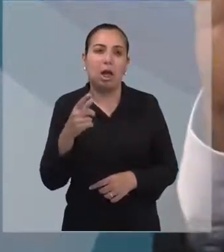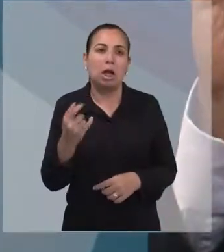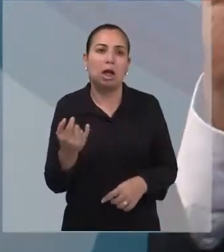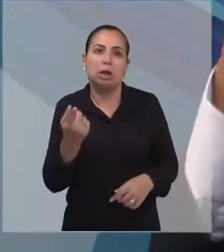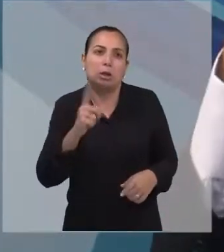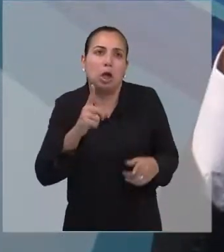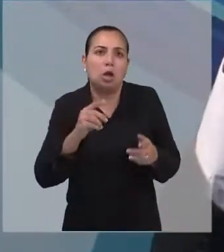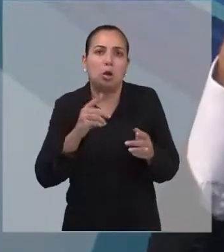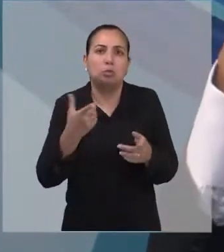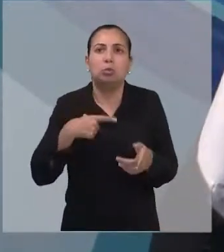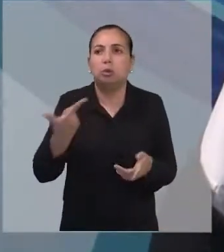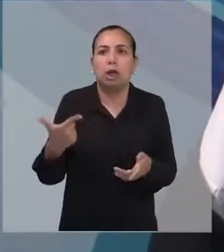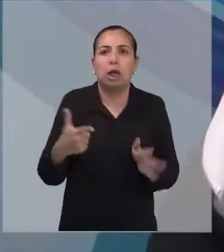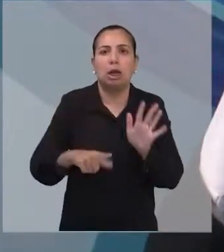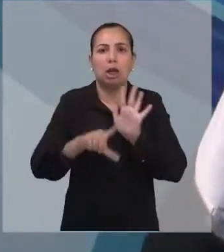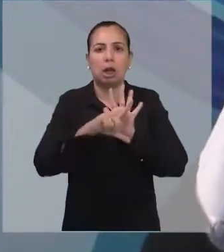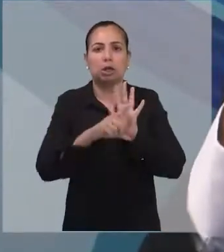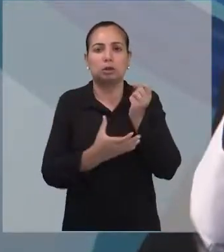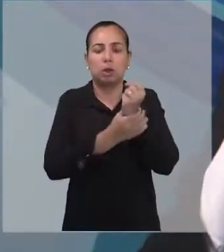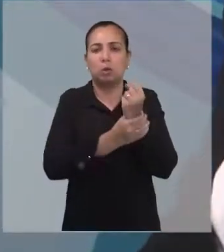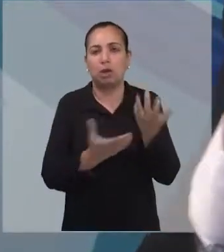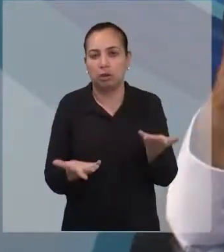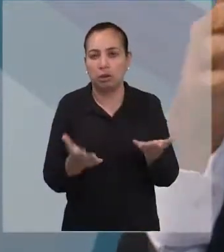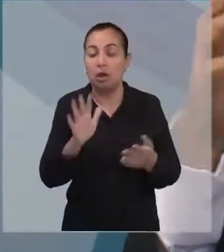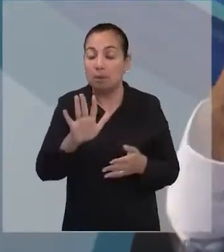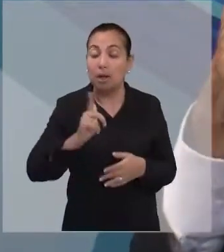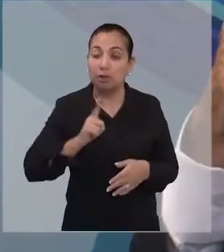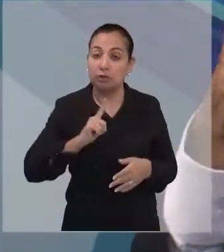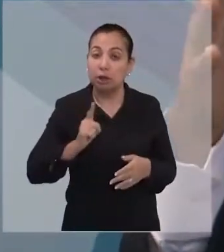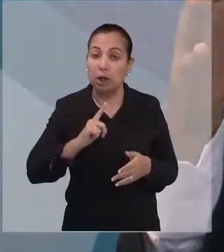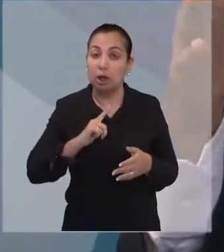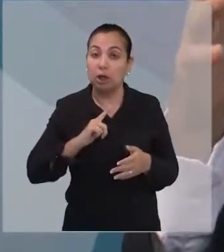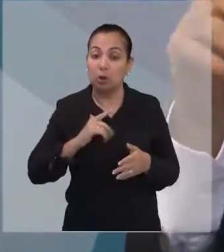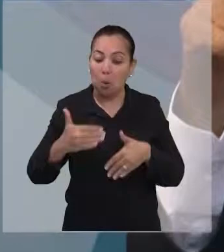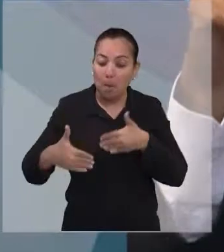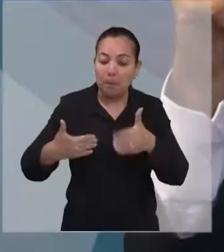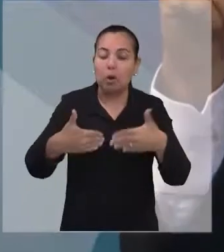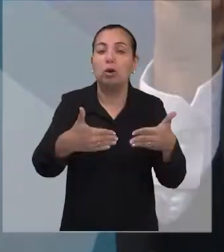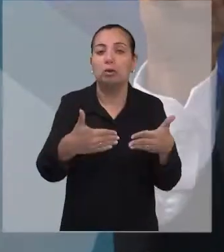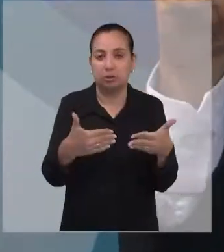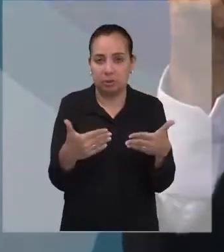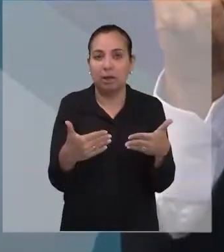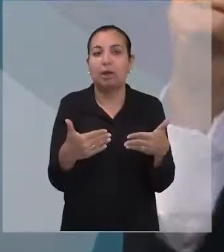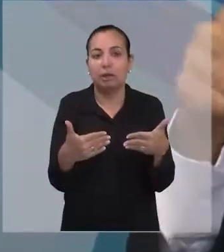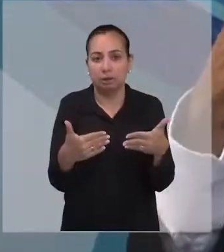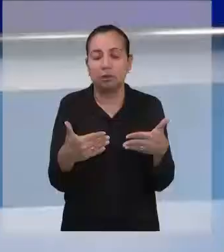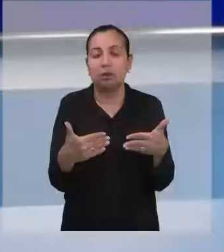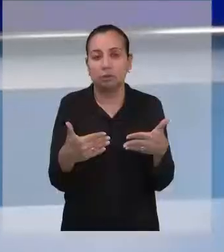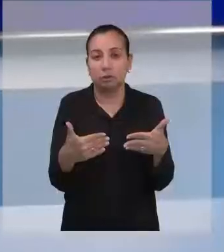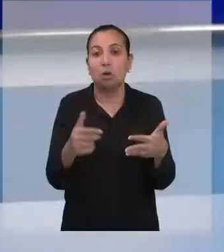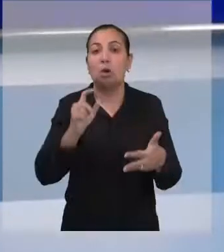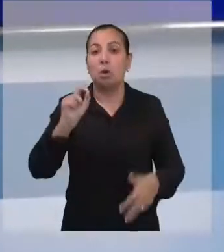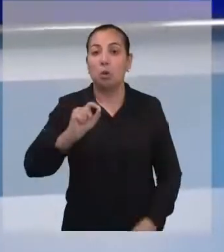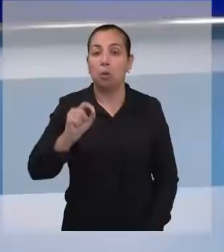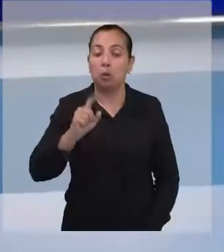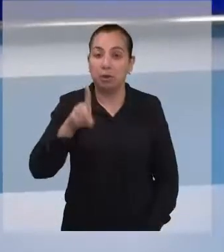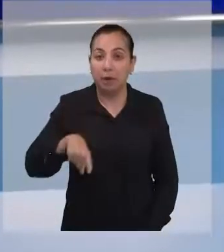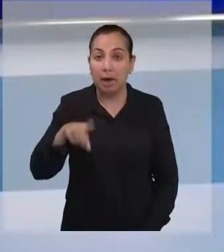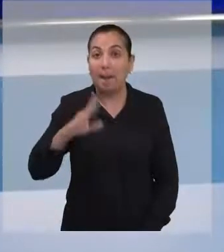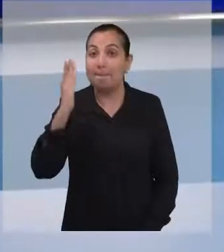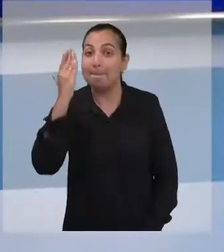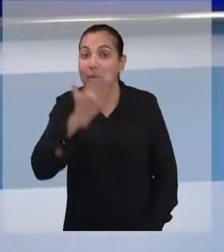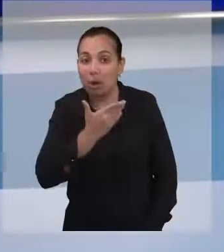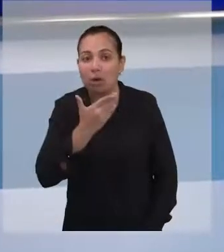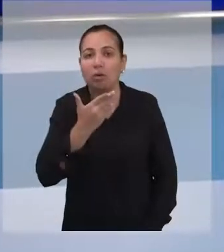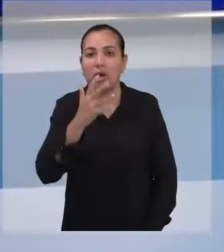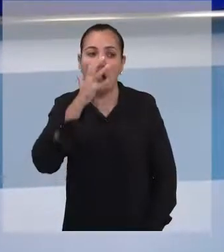ilegal, eu acho que, ainda que, do ponto de vista jurídico, possa discutir a validade do processo como matéria, como prova para